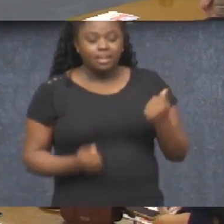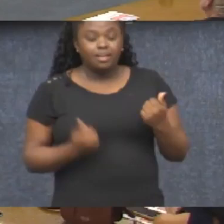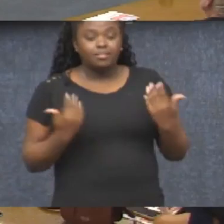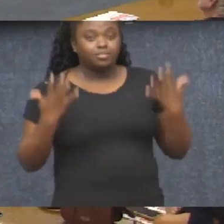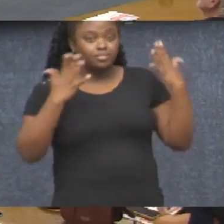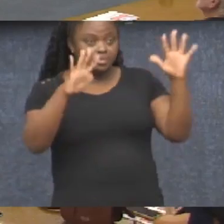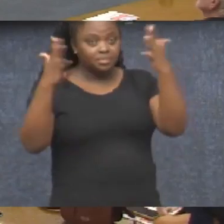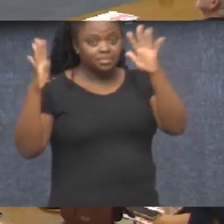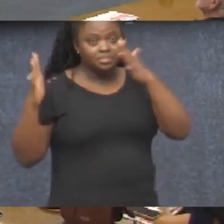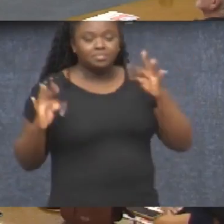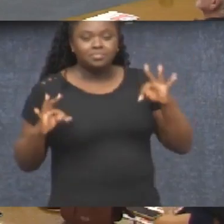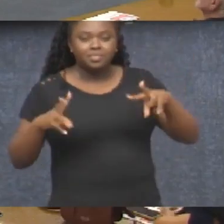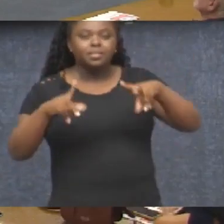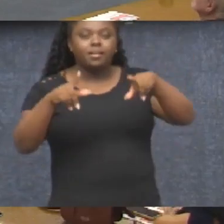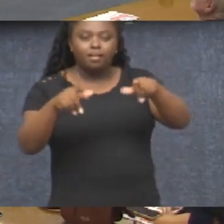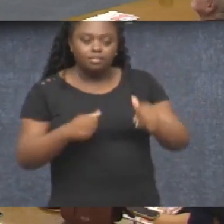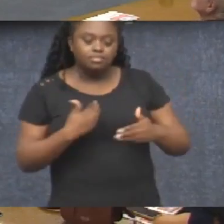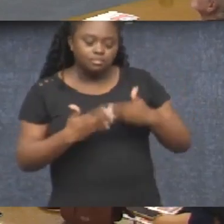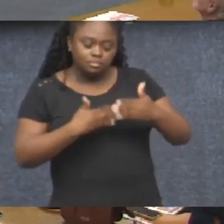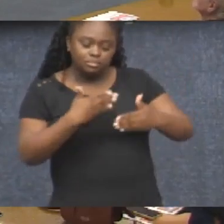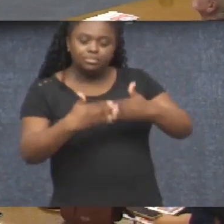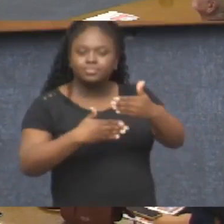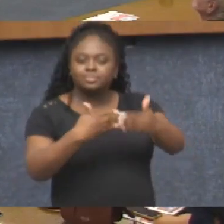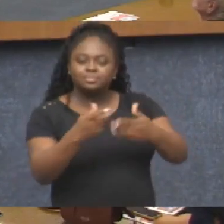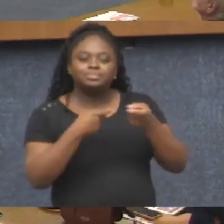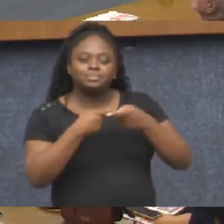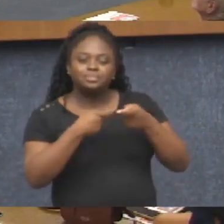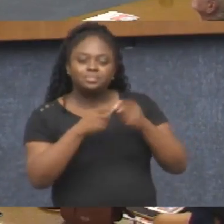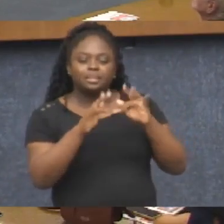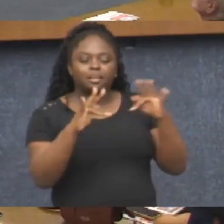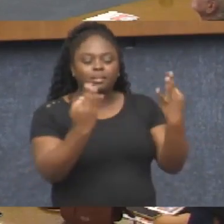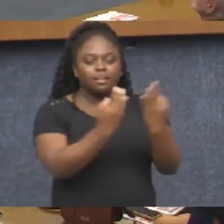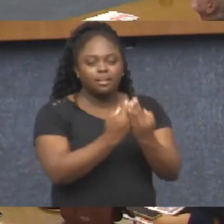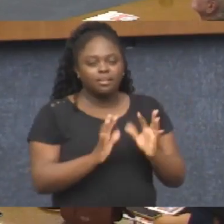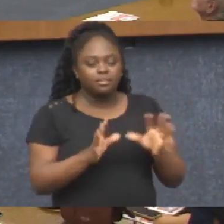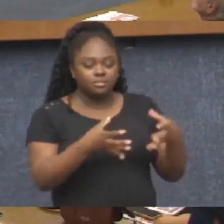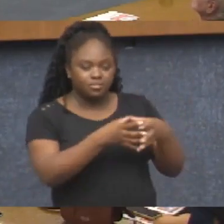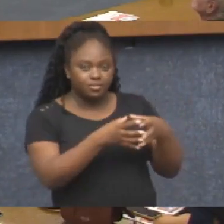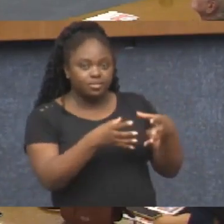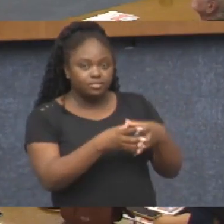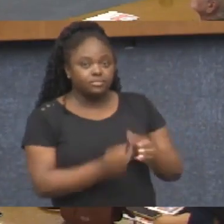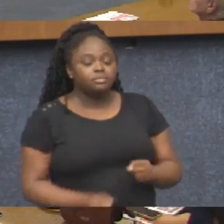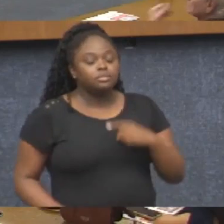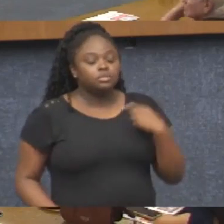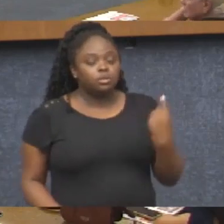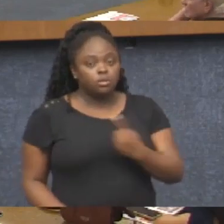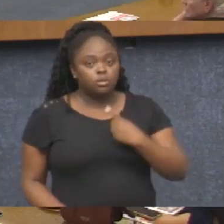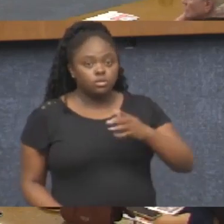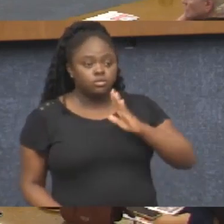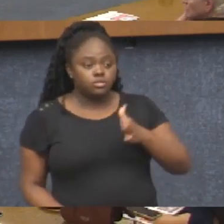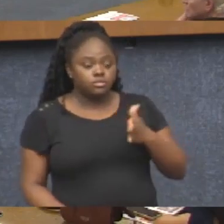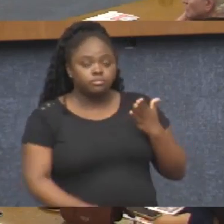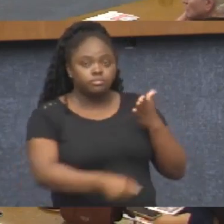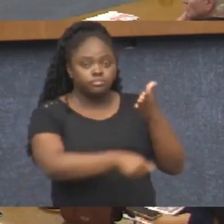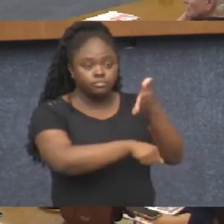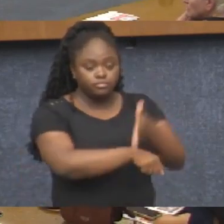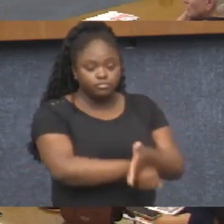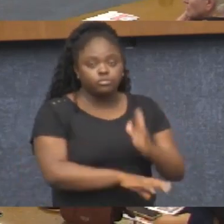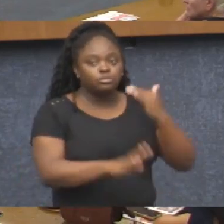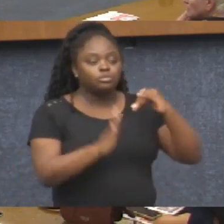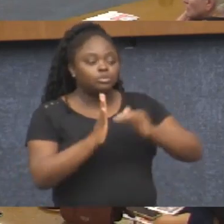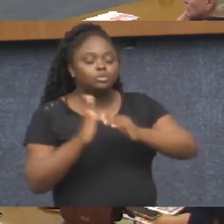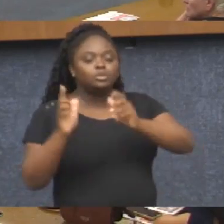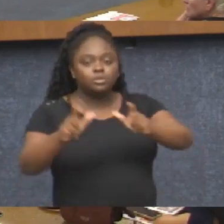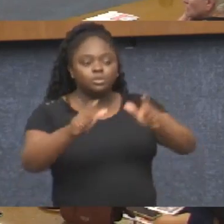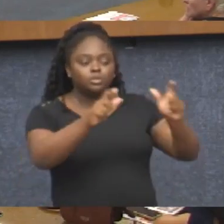que historicamente construiu a medicina de família e comunidade. Nós estamos ocupando espaços em todos